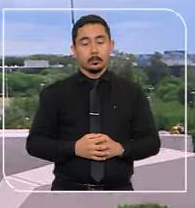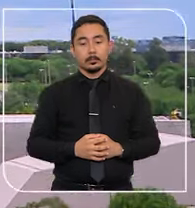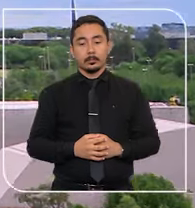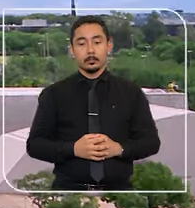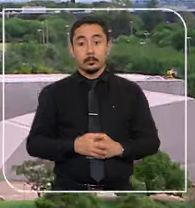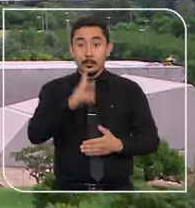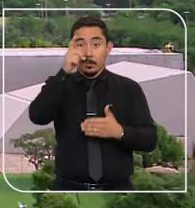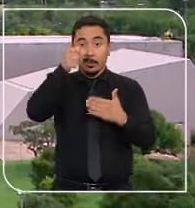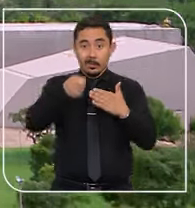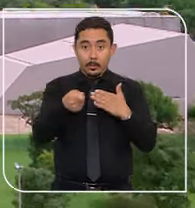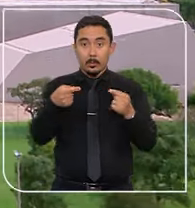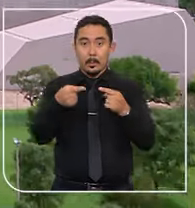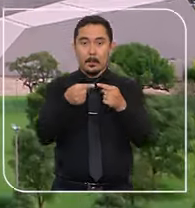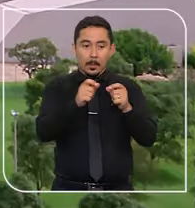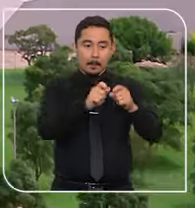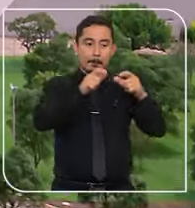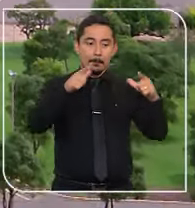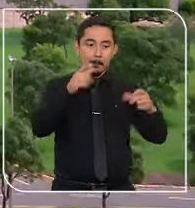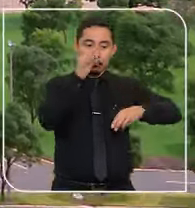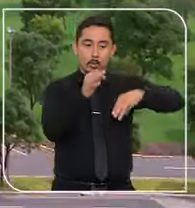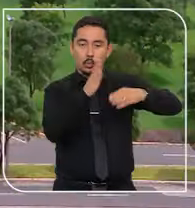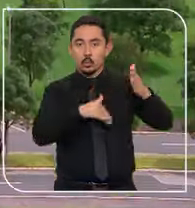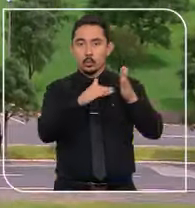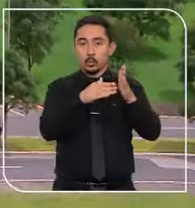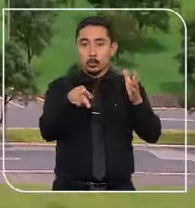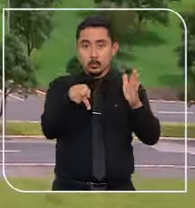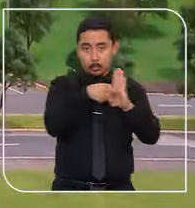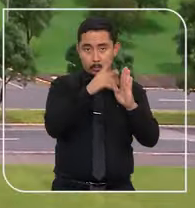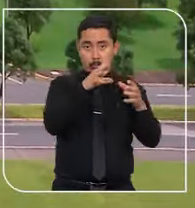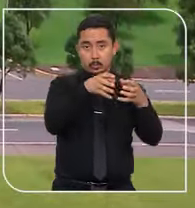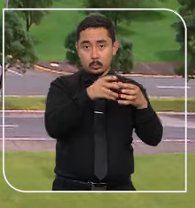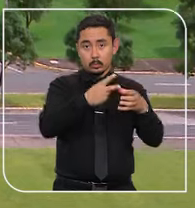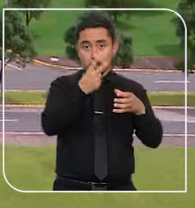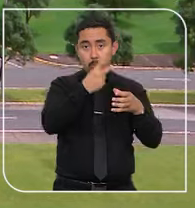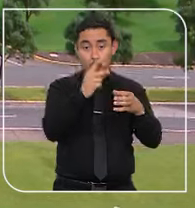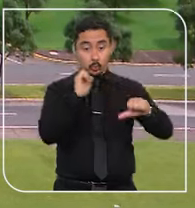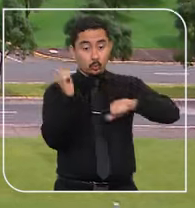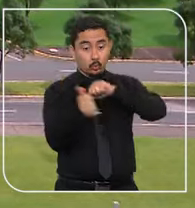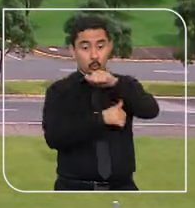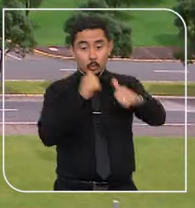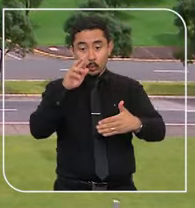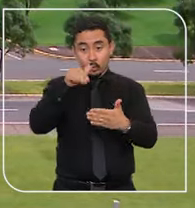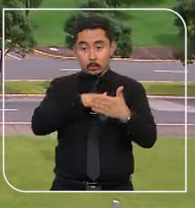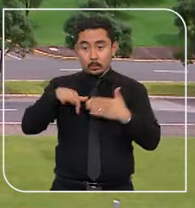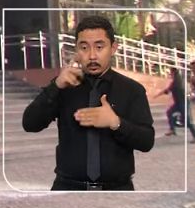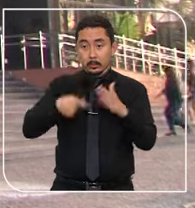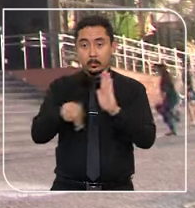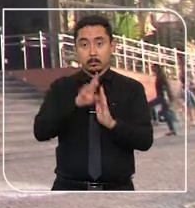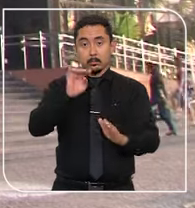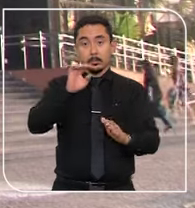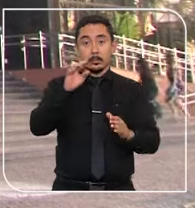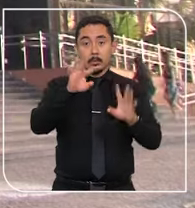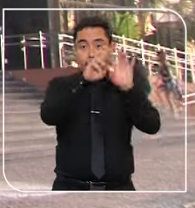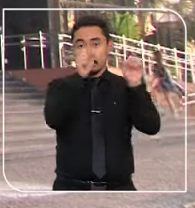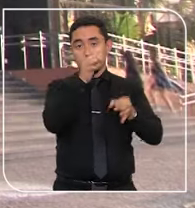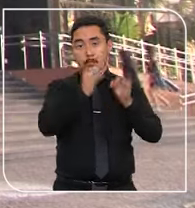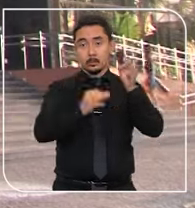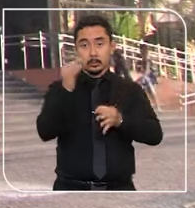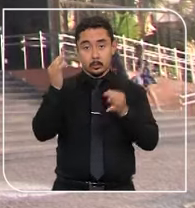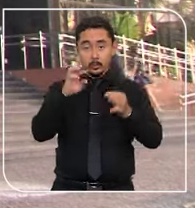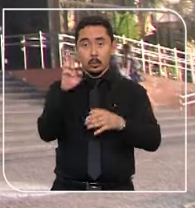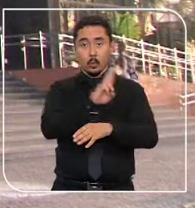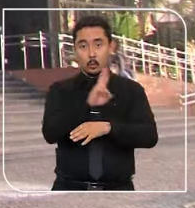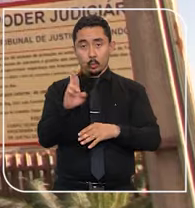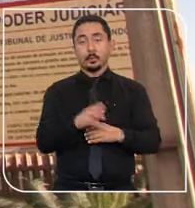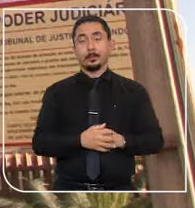decisão A decisão foi tomada pela maioria dos ministros da segunda turma que reformou o acórdão do Tribunal de Justiça de